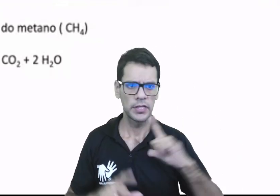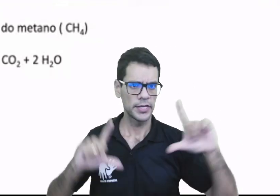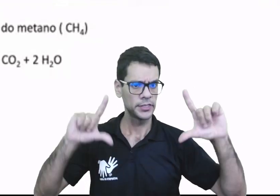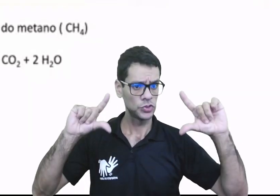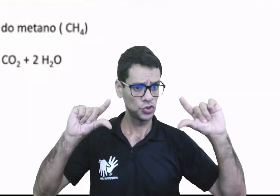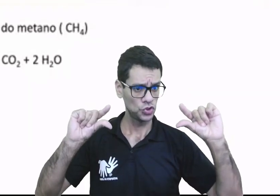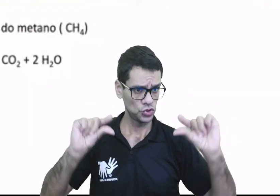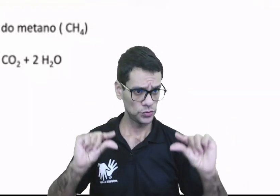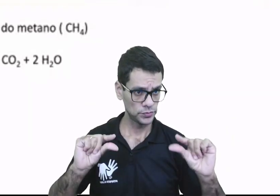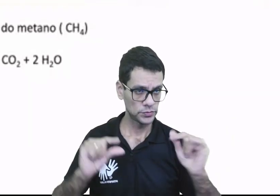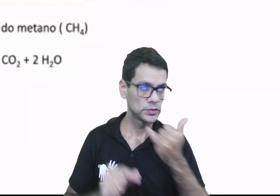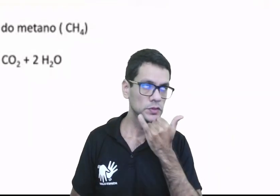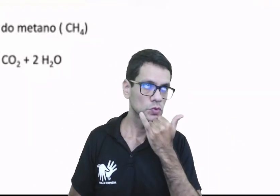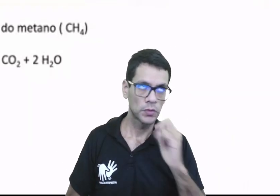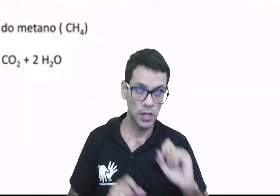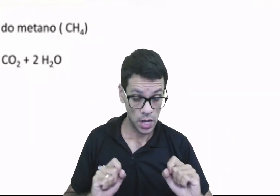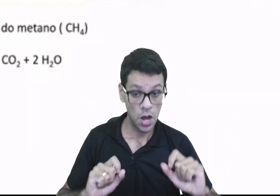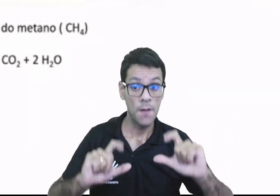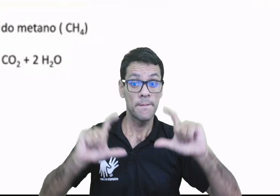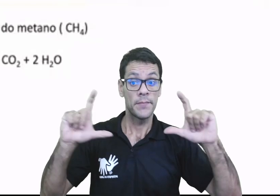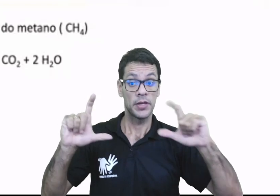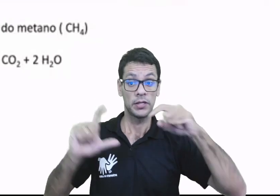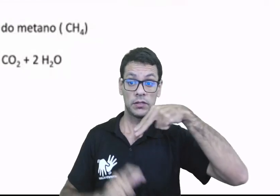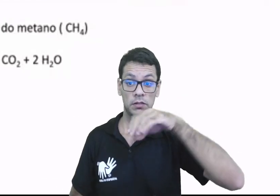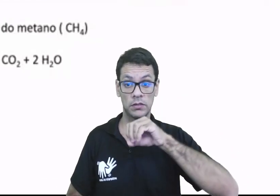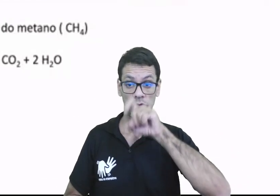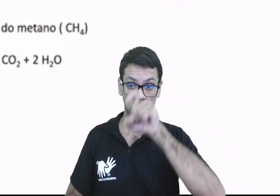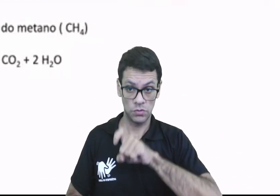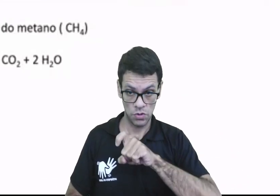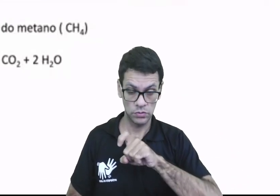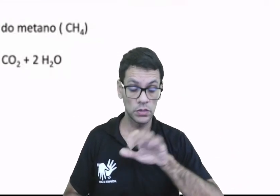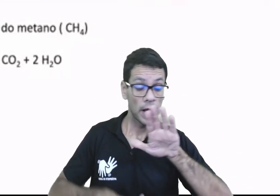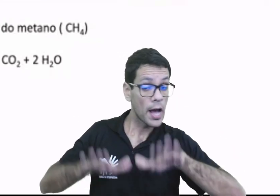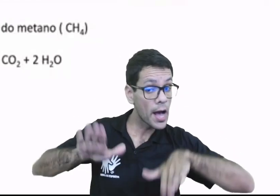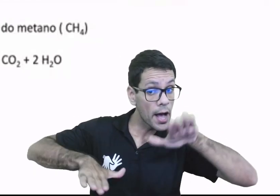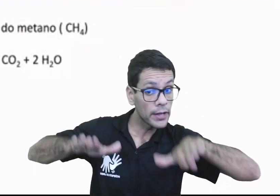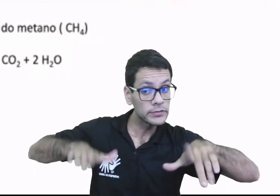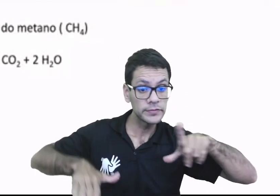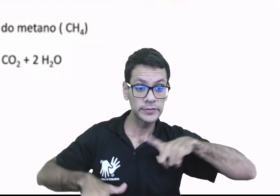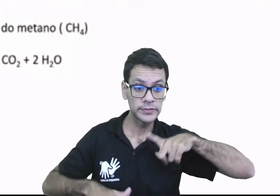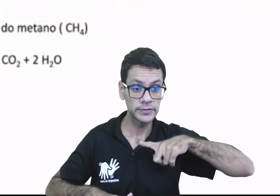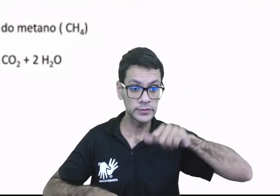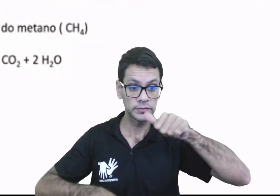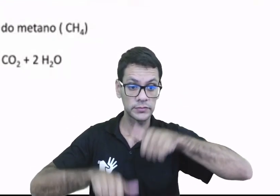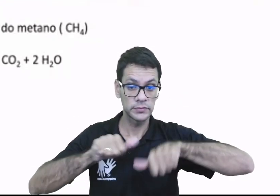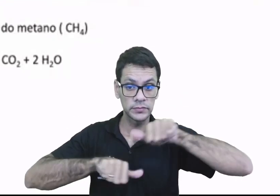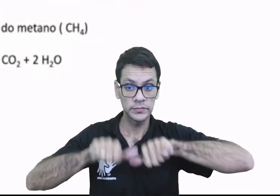diminuição, né? O aumento do NOx, mas muitas vezes existe uma